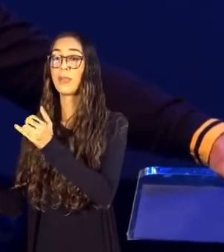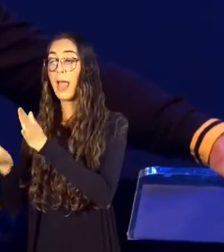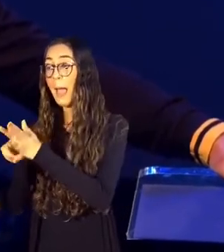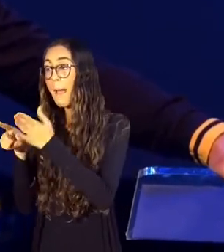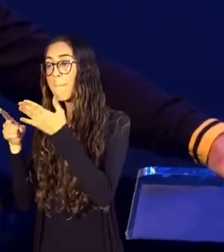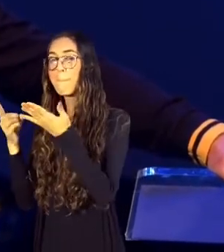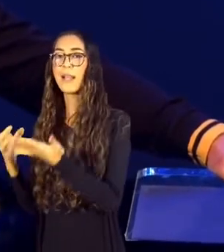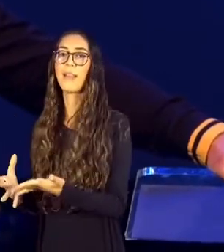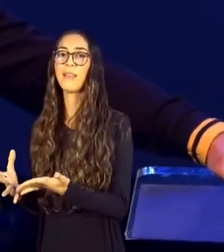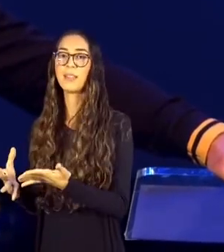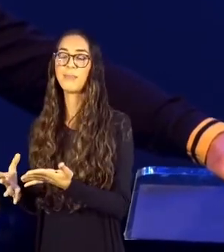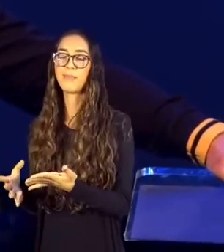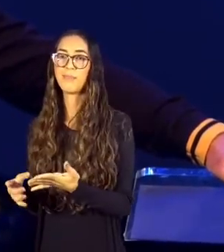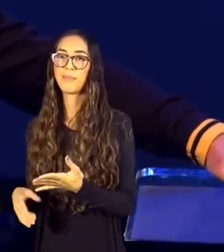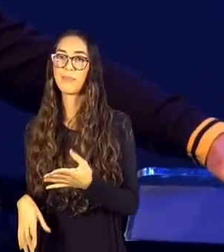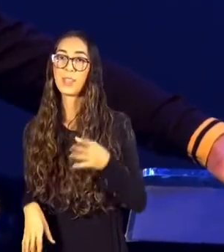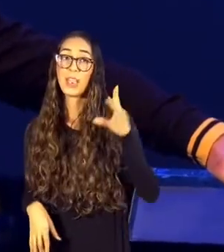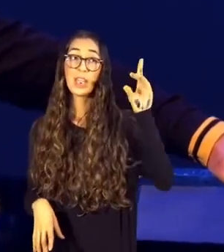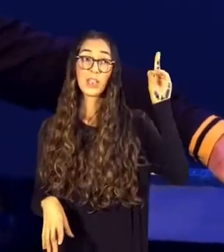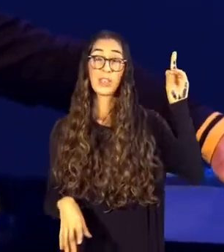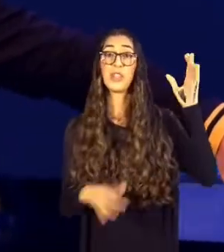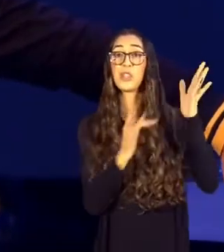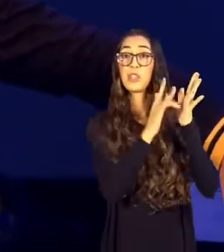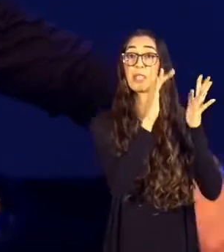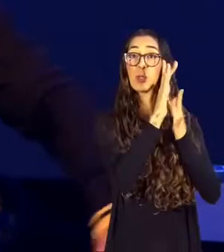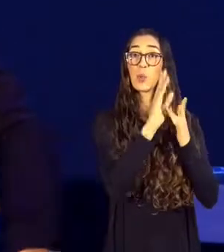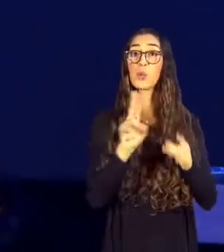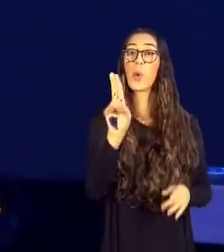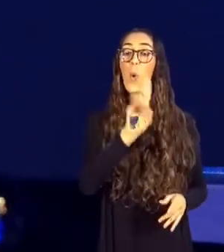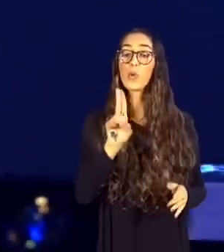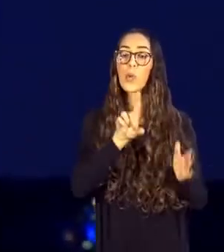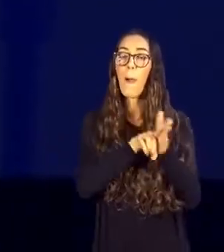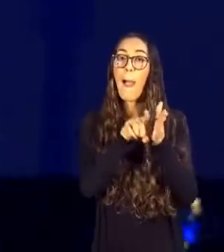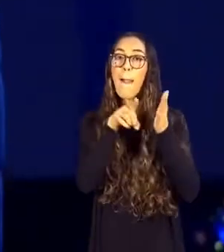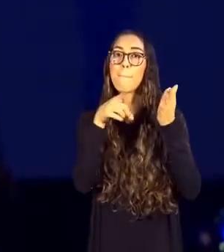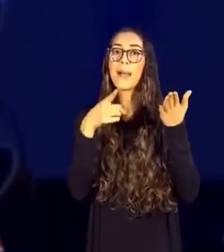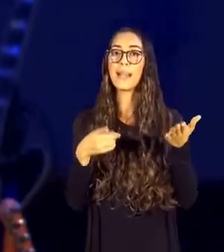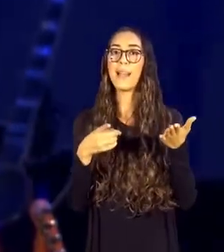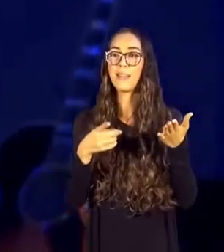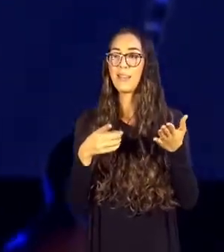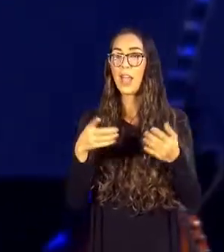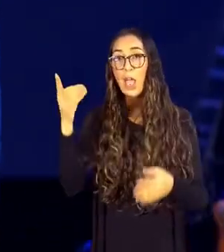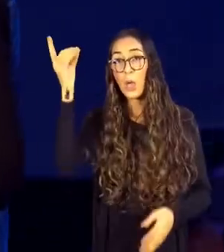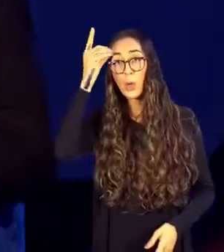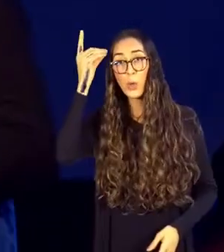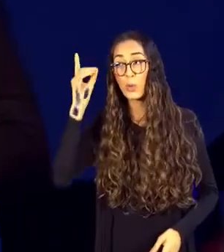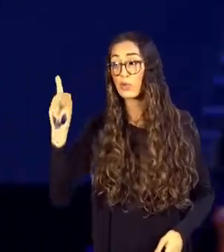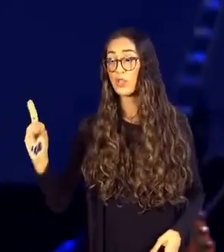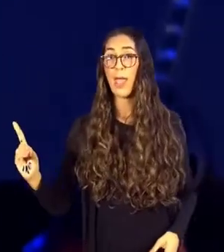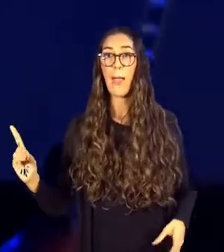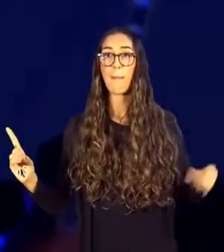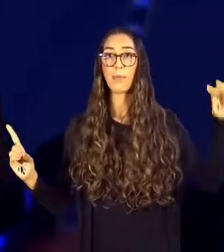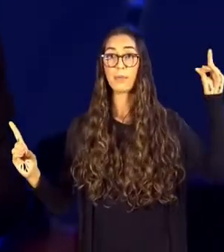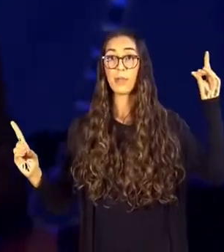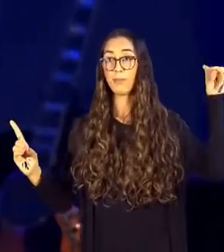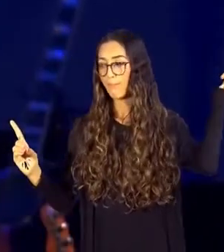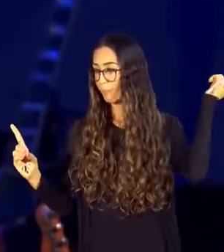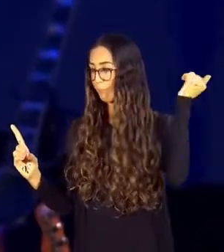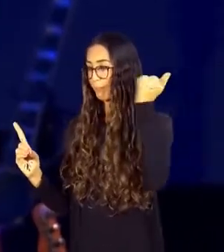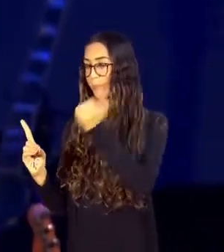a Satanás com a palavra. Nós precisamos combater. Como é que eu combato um pensamento? Porque, irmão, se você der vazão para um